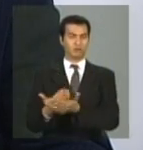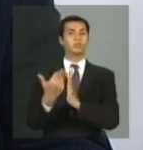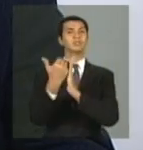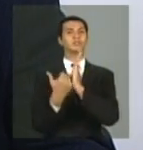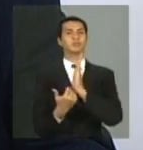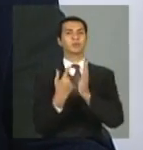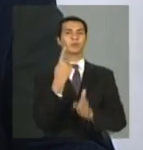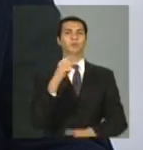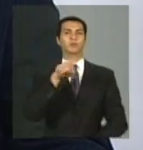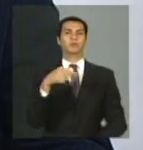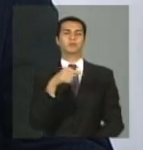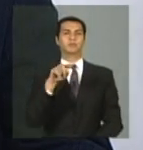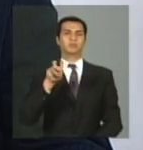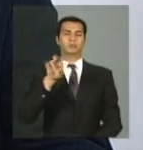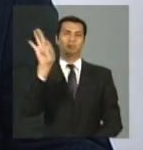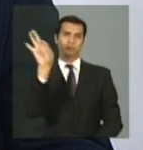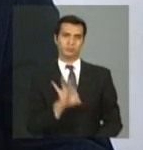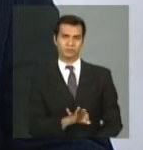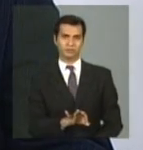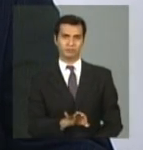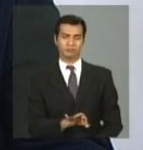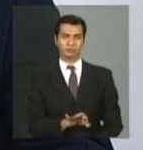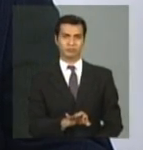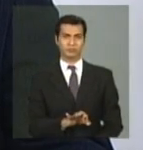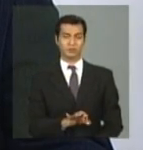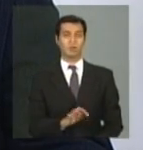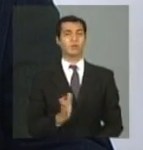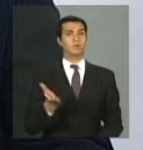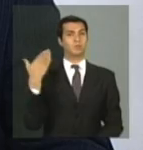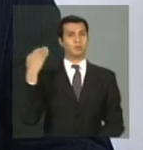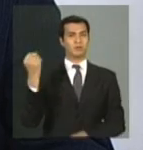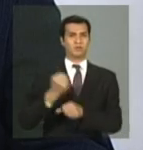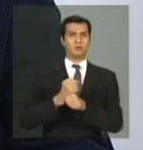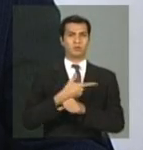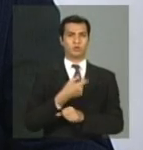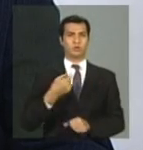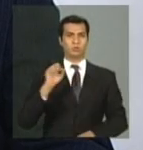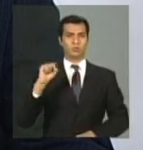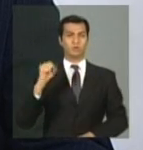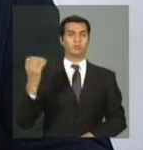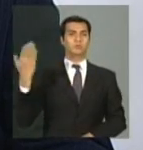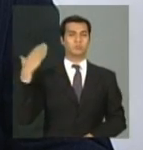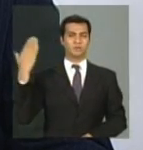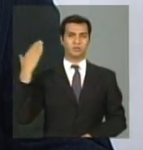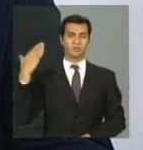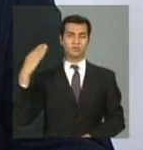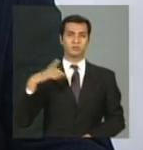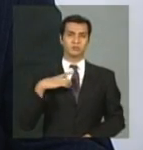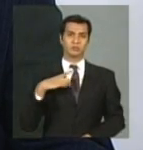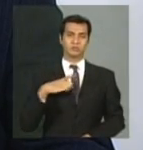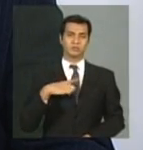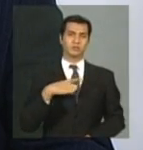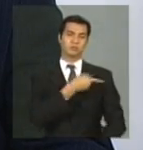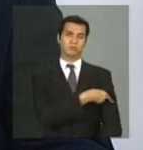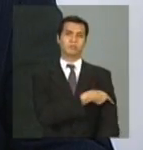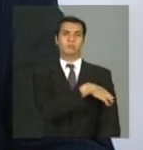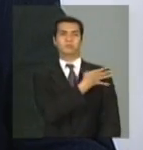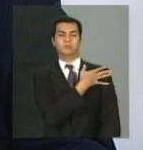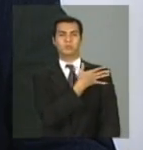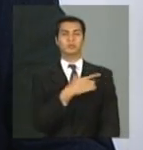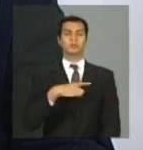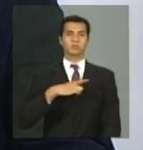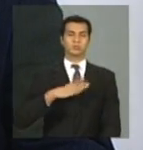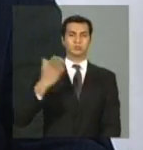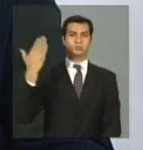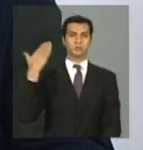de 2008, né, mas em geral, no ensino fundamental, você tinha uma taxa de abandono, ou